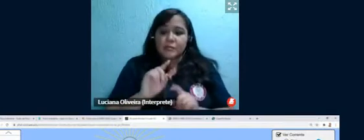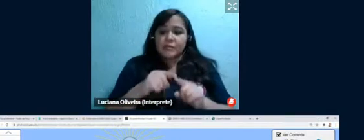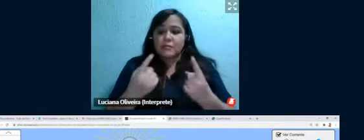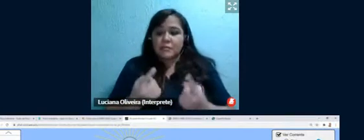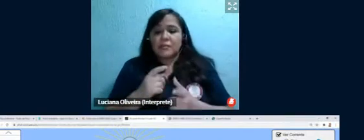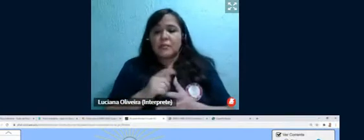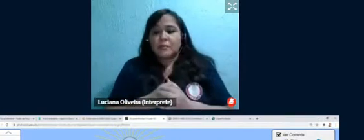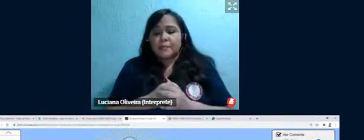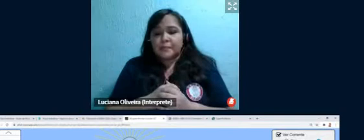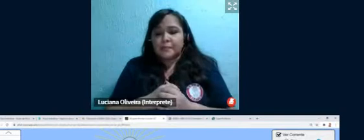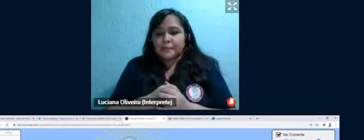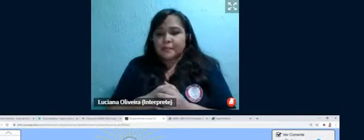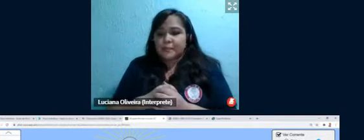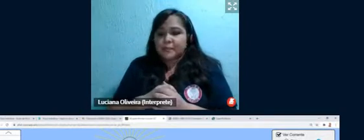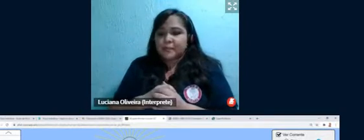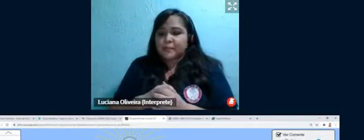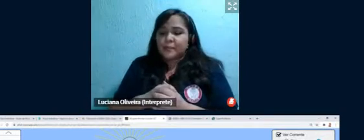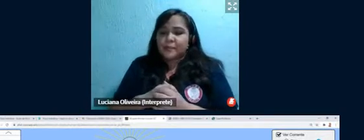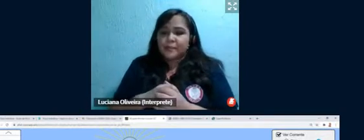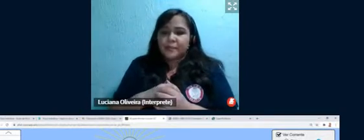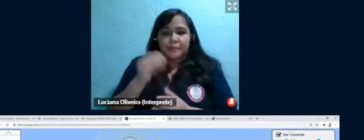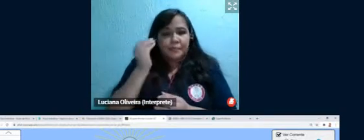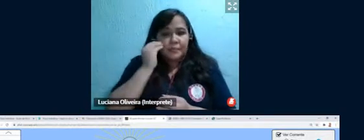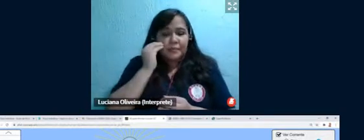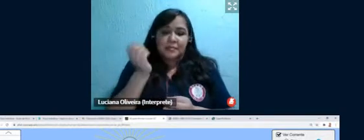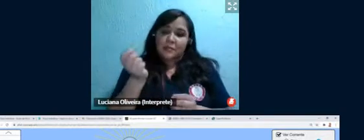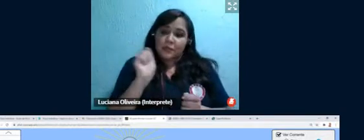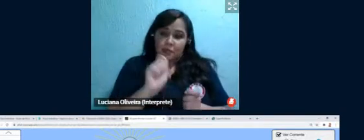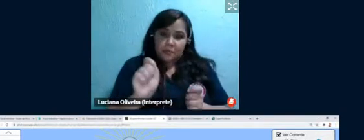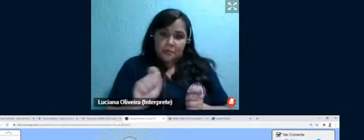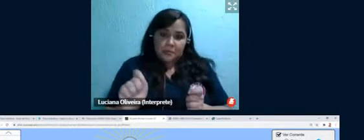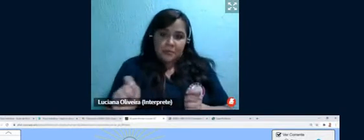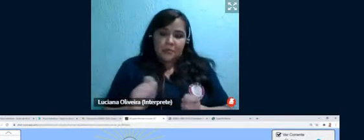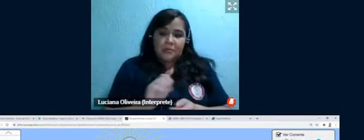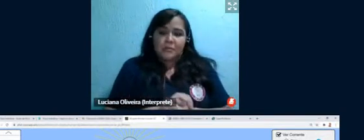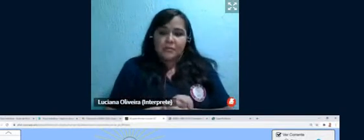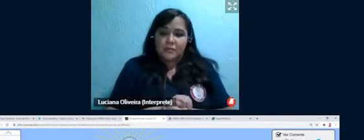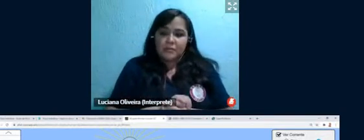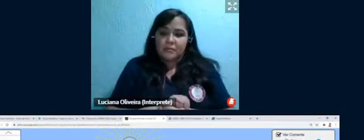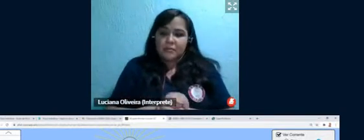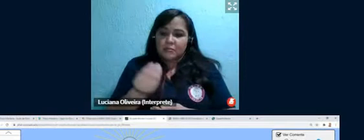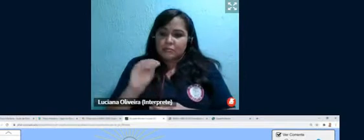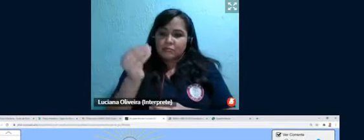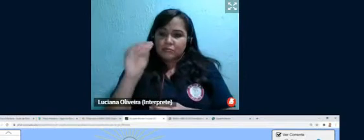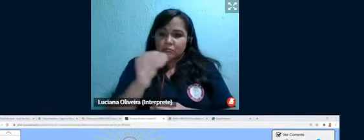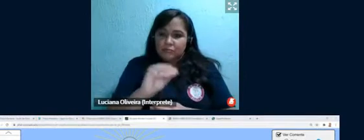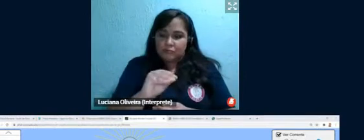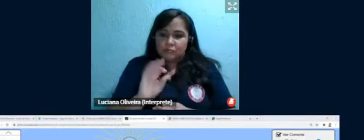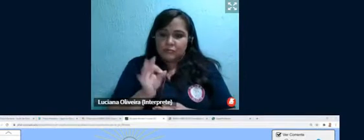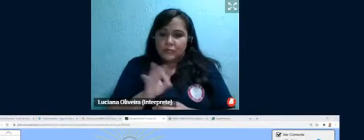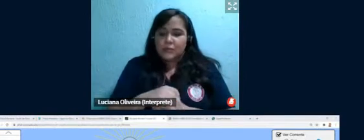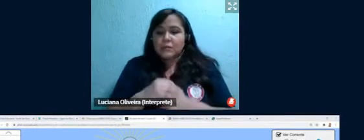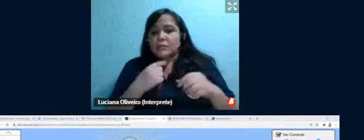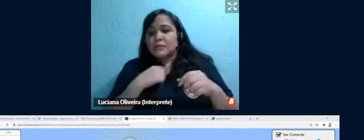tenho 0,60. Deixa eu anotar esses valores, para a gente não se perder. Aqui, nesse trecho,